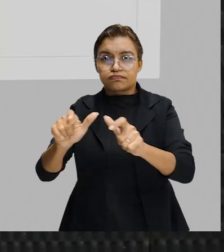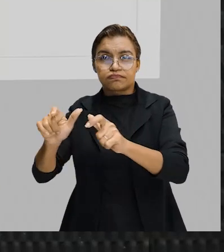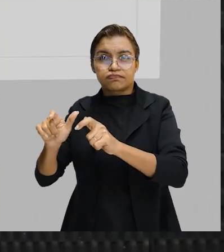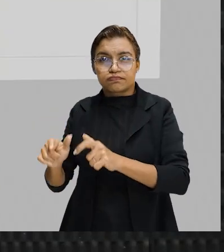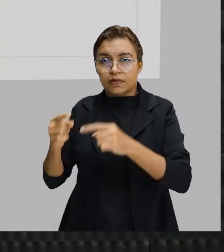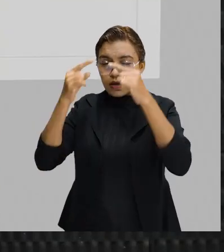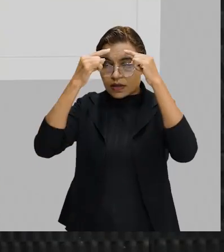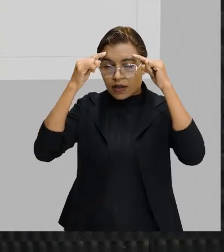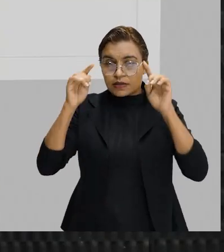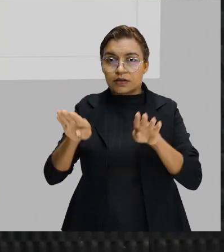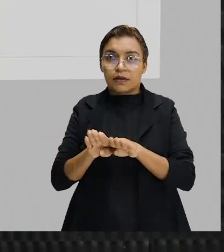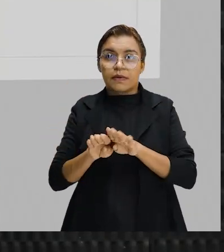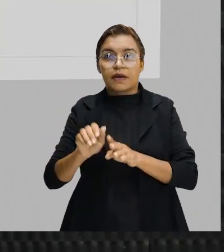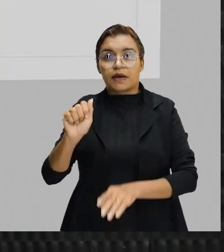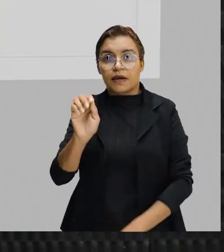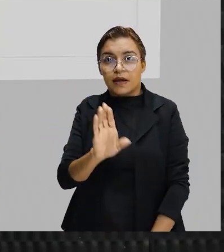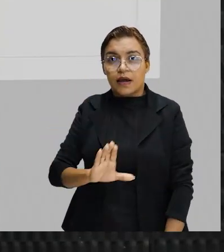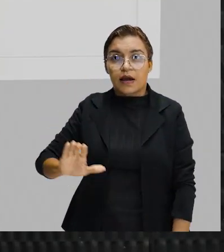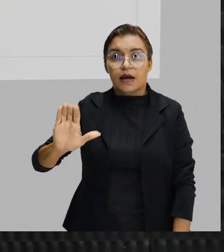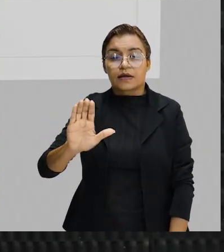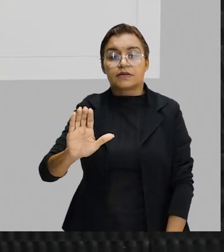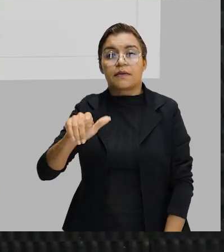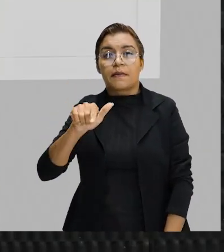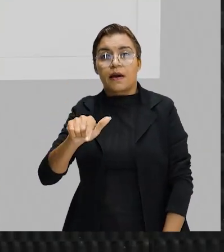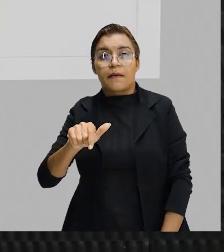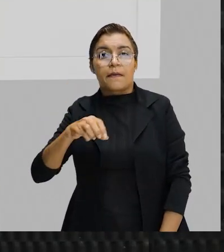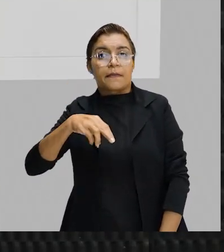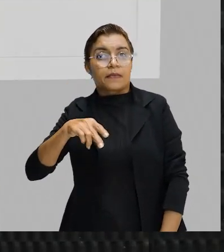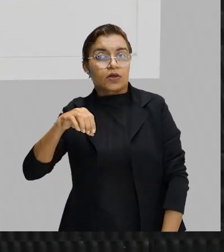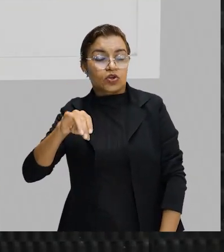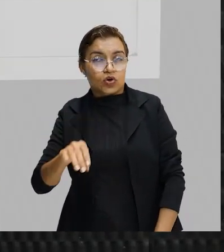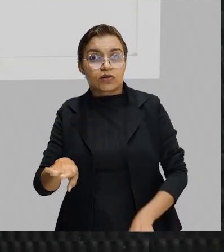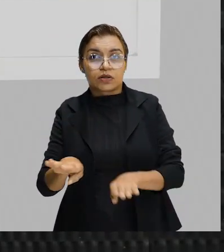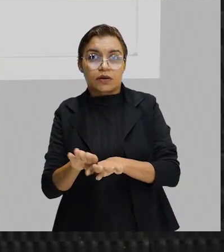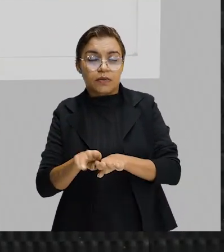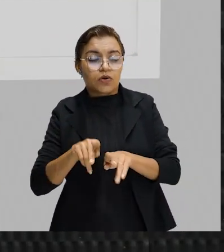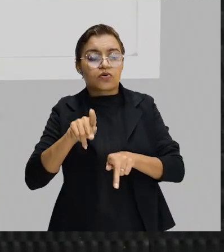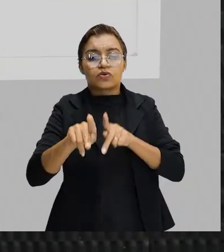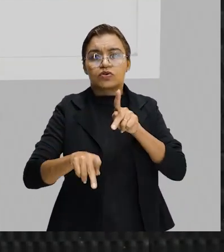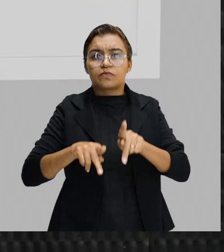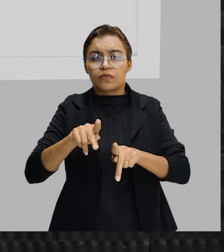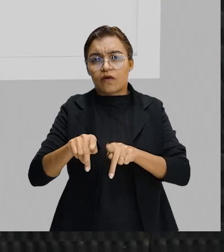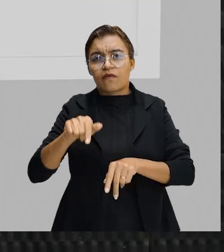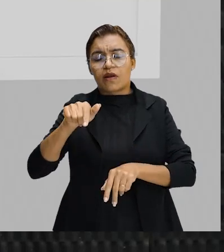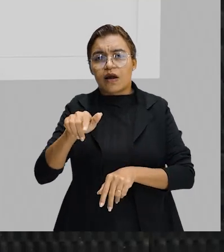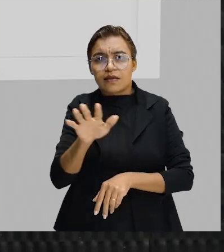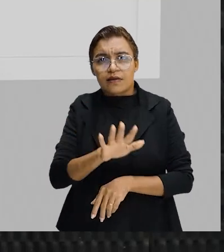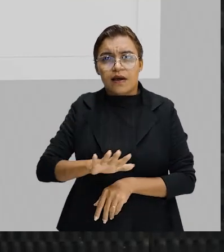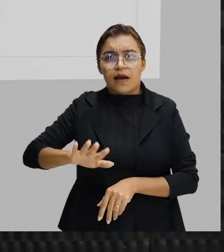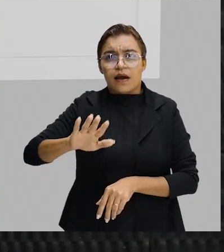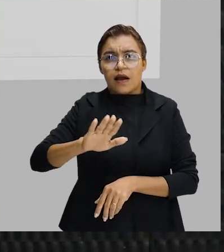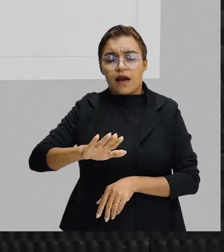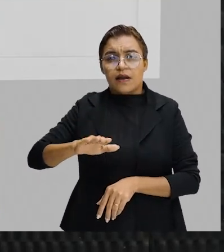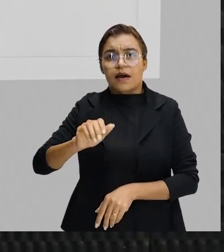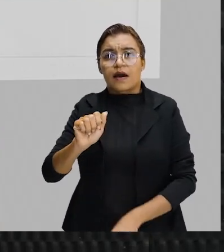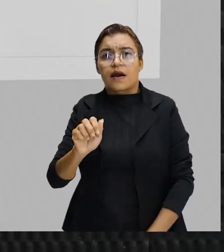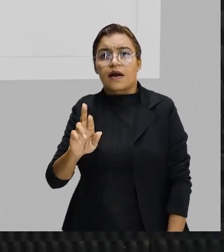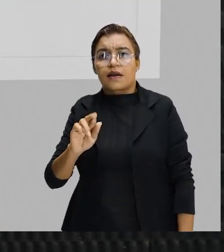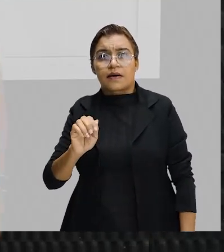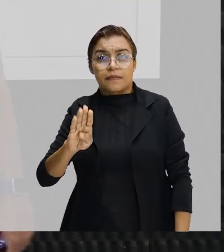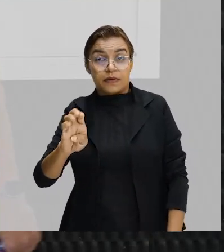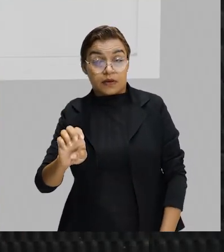Menor, vão ter contato com esses povos que estão ali dentro do mundo árabe, principalmente, tá? E a partir